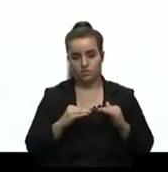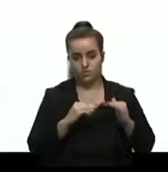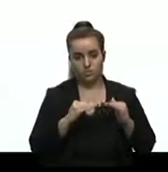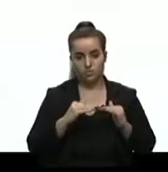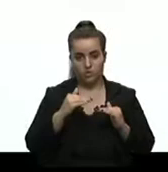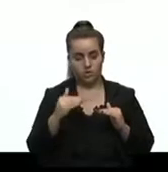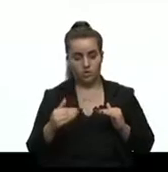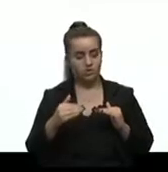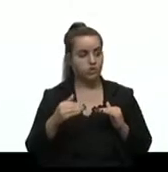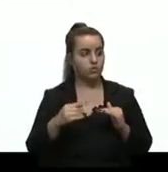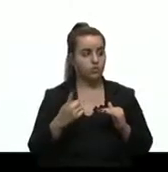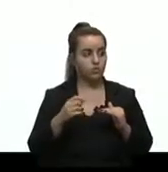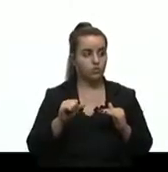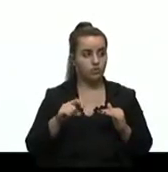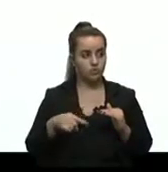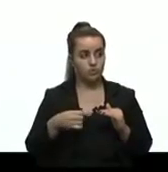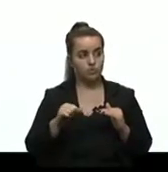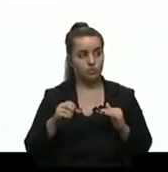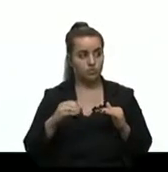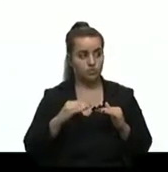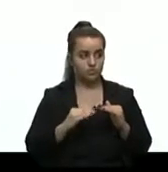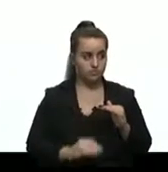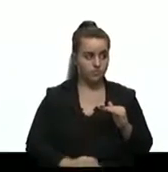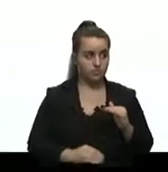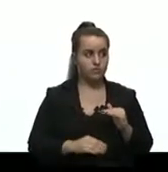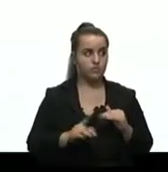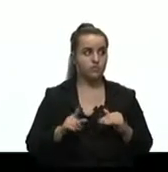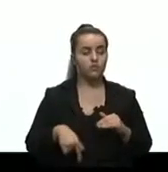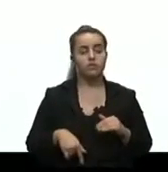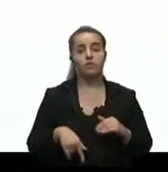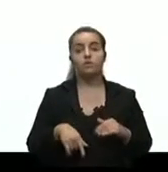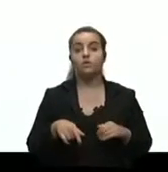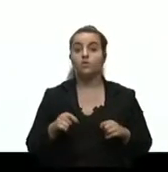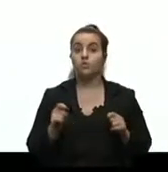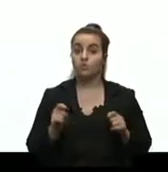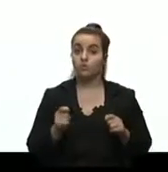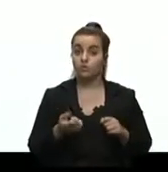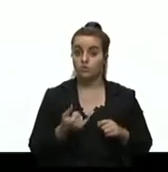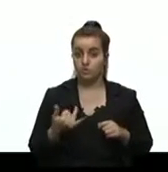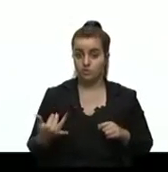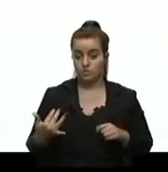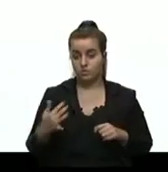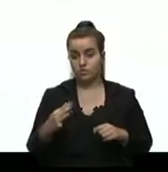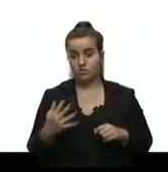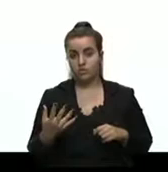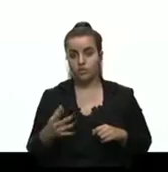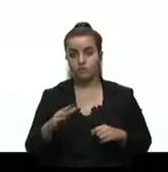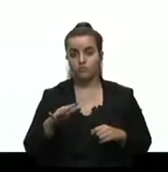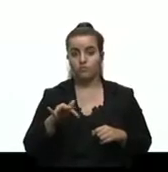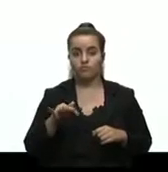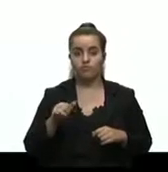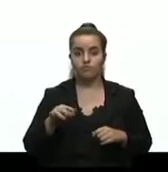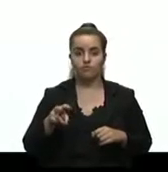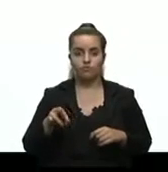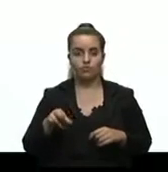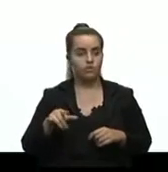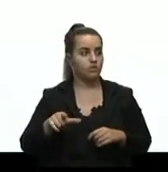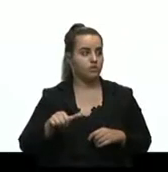o número de casos favoráveis é igual a 10. E qual a quantidade, qual o número de casos